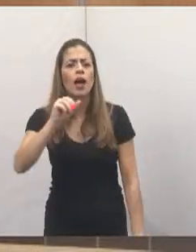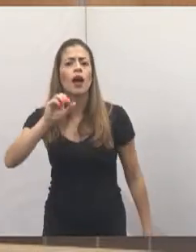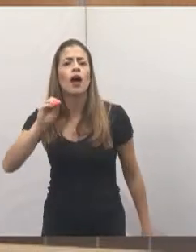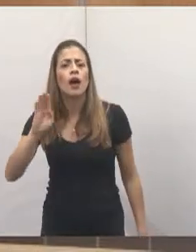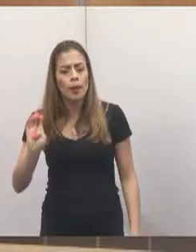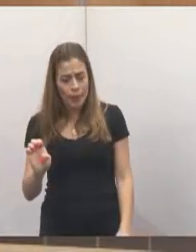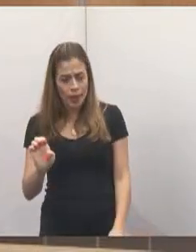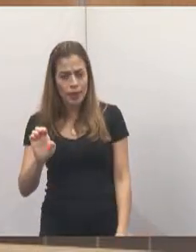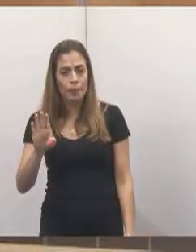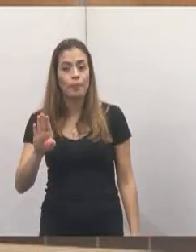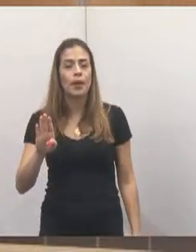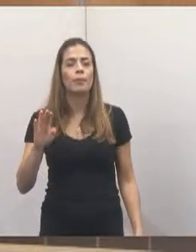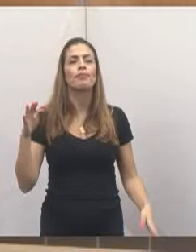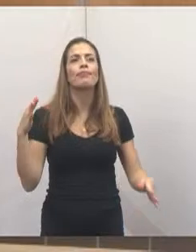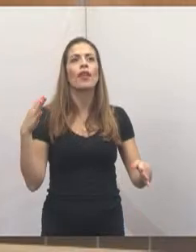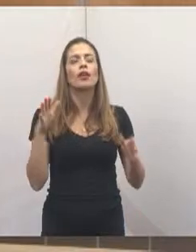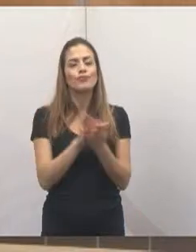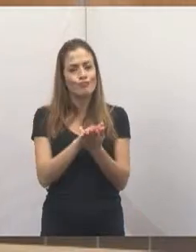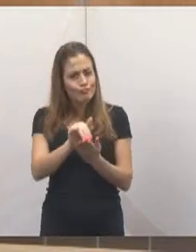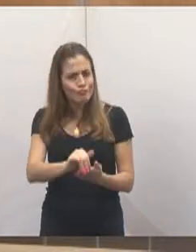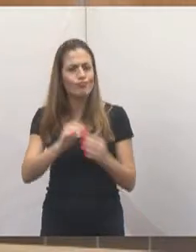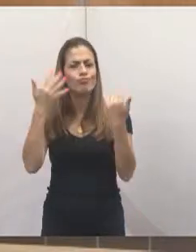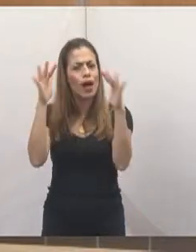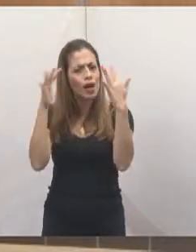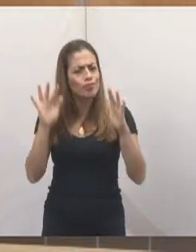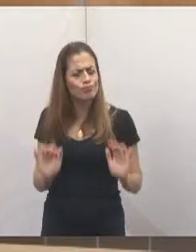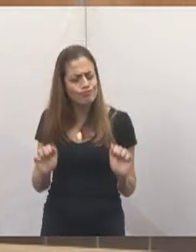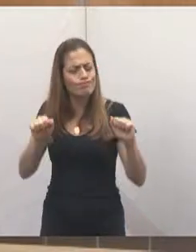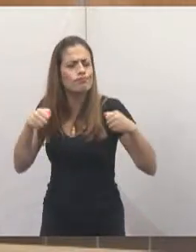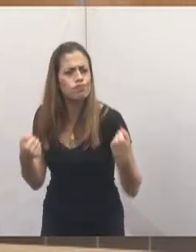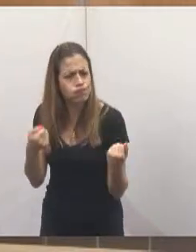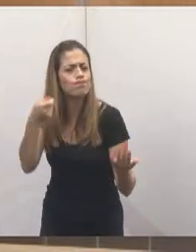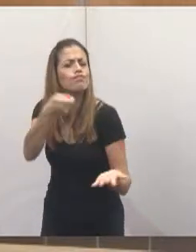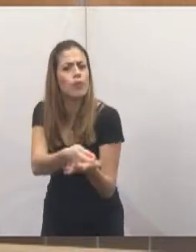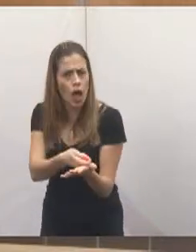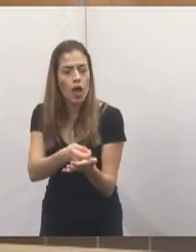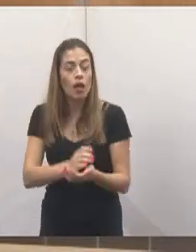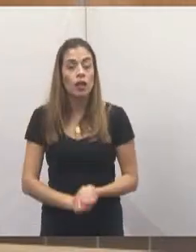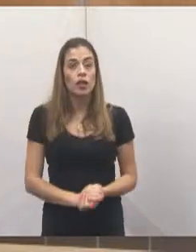e parabenizo-os pelo engajamento e pela dedicação.